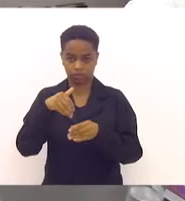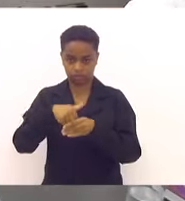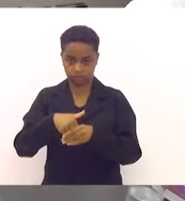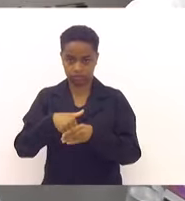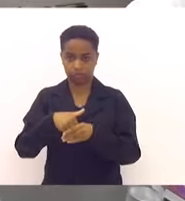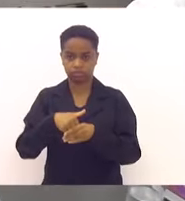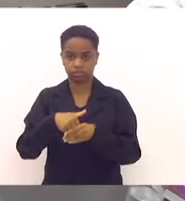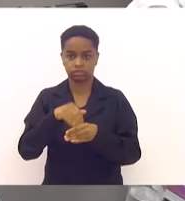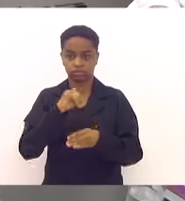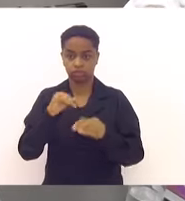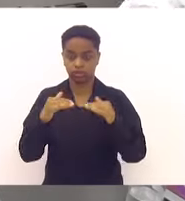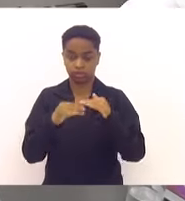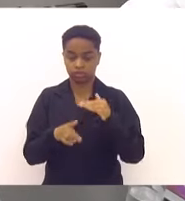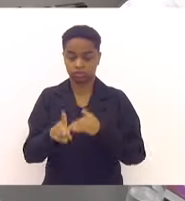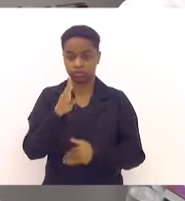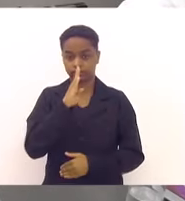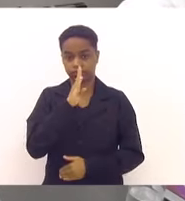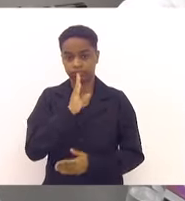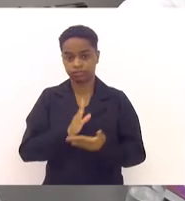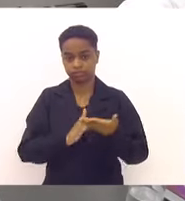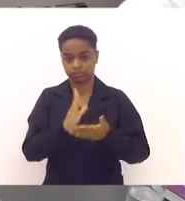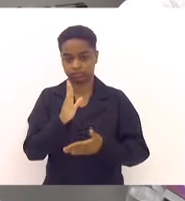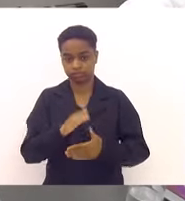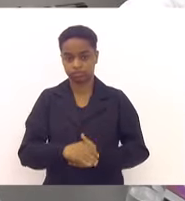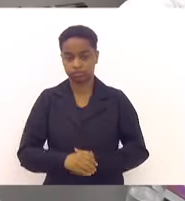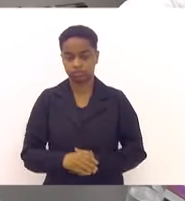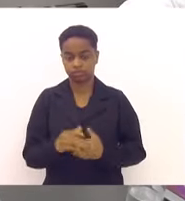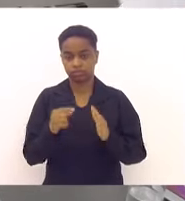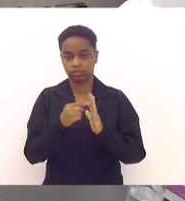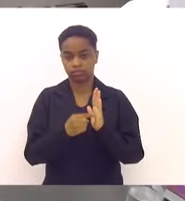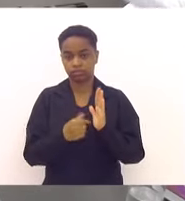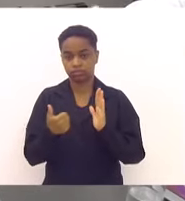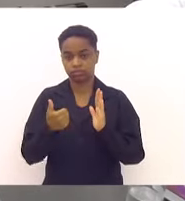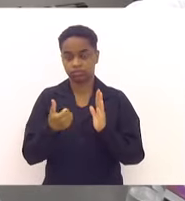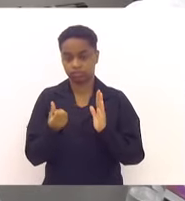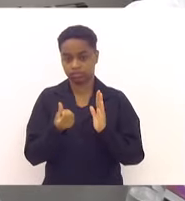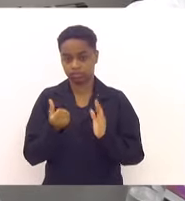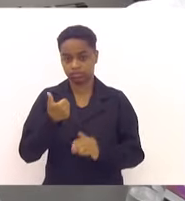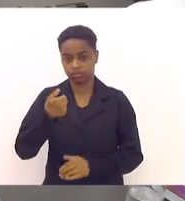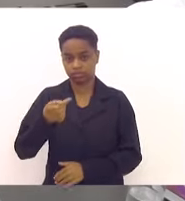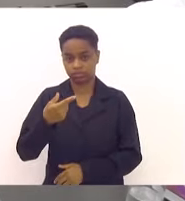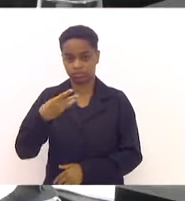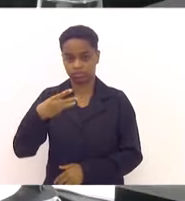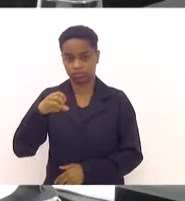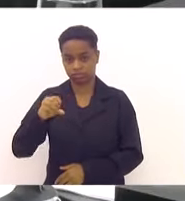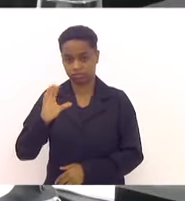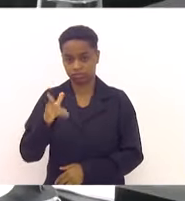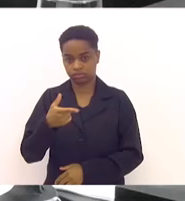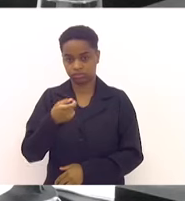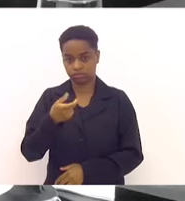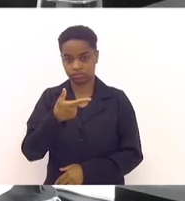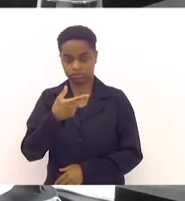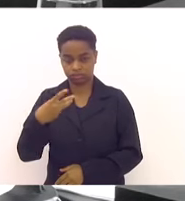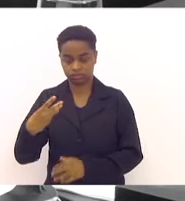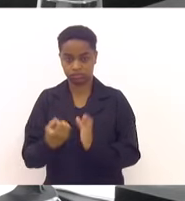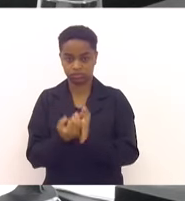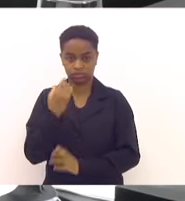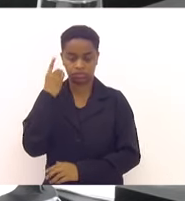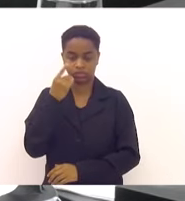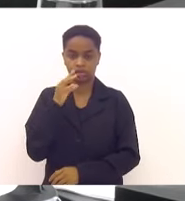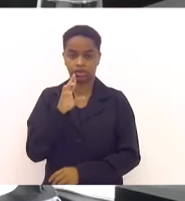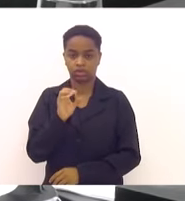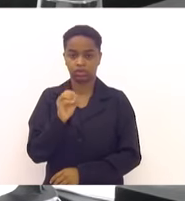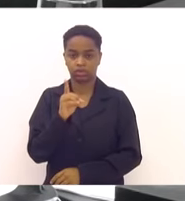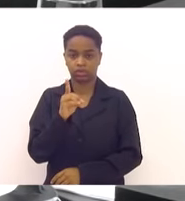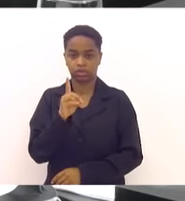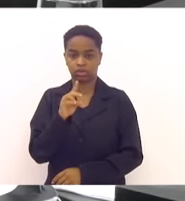votação. Senhores que aprovam, permaneçam como estão. Aprovado 6 da pauta, 1739 de 23, de autoria do deputado Rodrigo Bacelar,